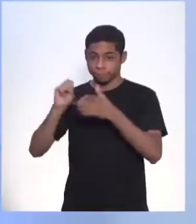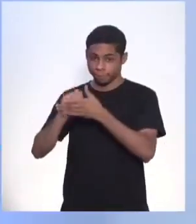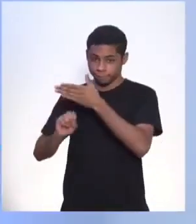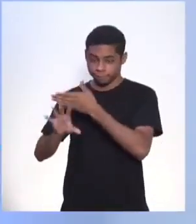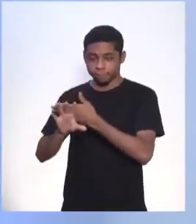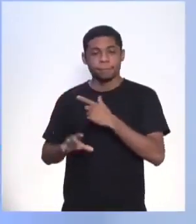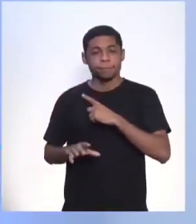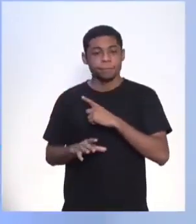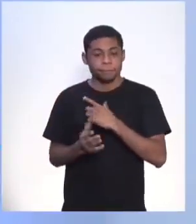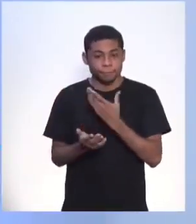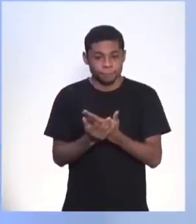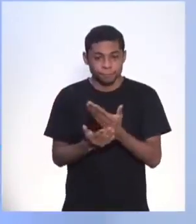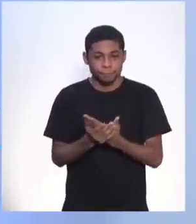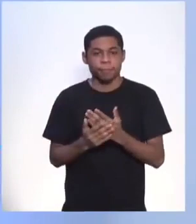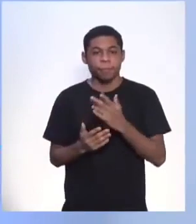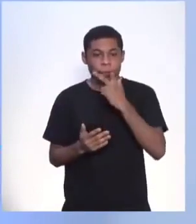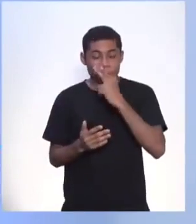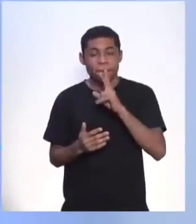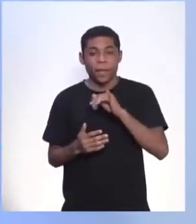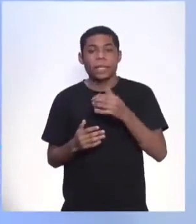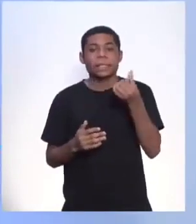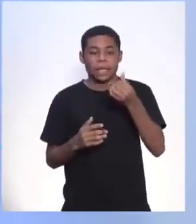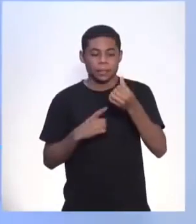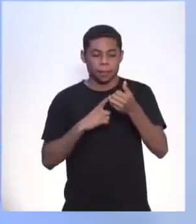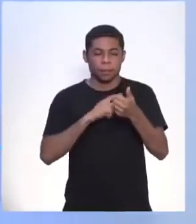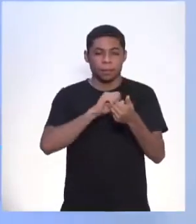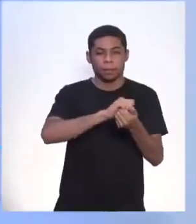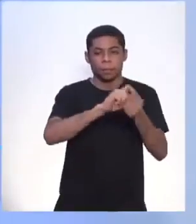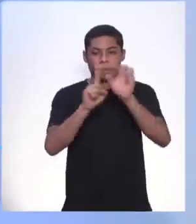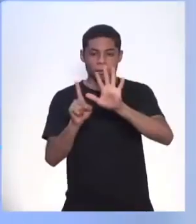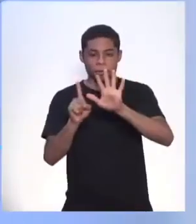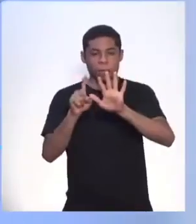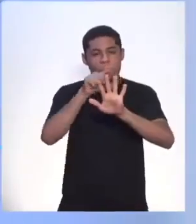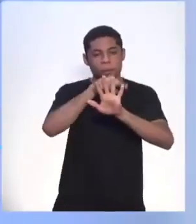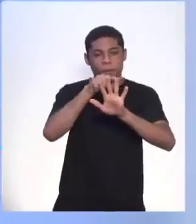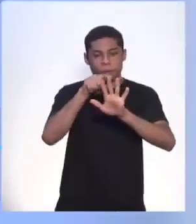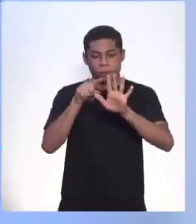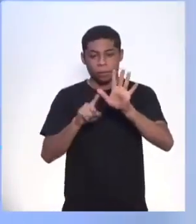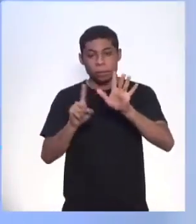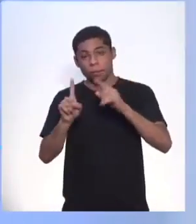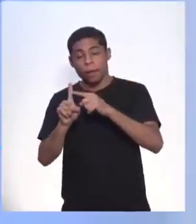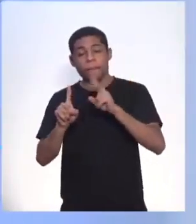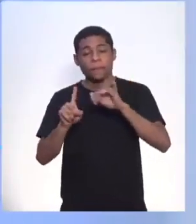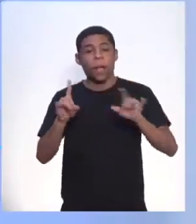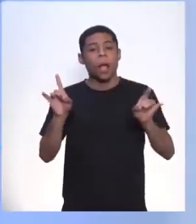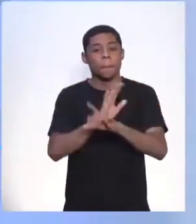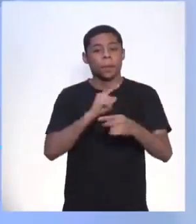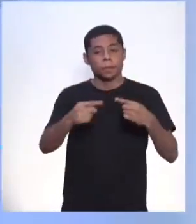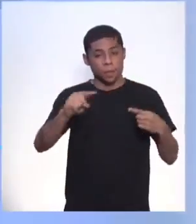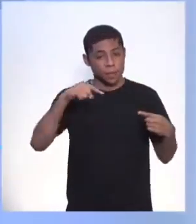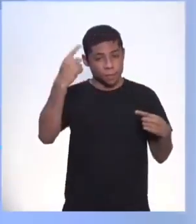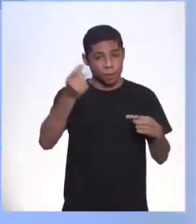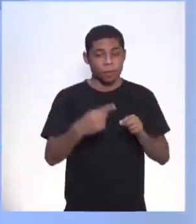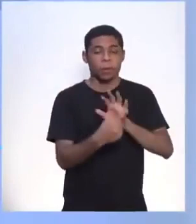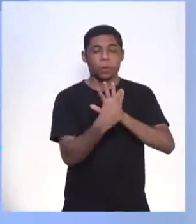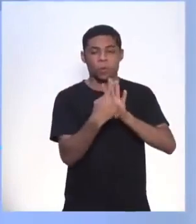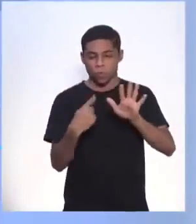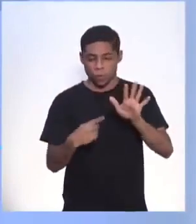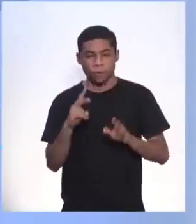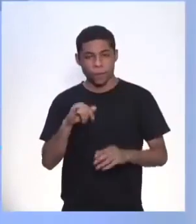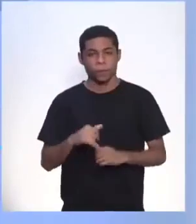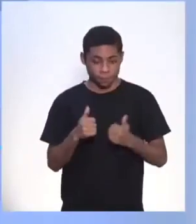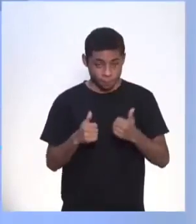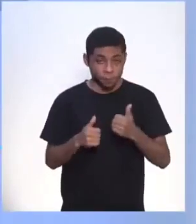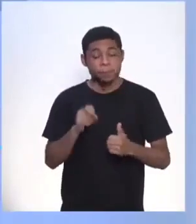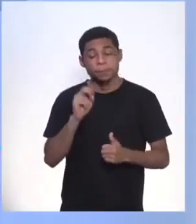que se encerra a semana que vem, tá ok? Hoje, inclusive, a gente já gravou a chamadinha para vocês das aulas da semana que vem